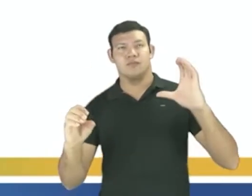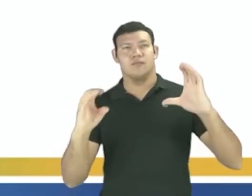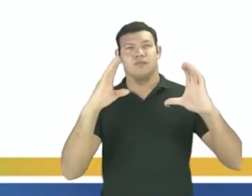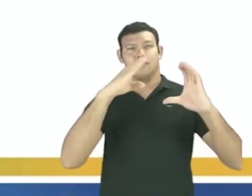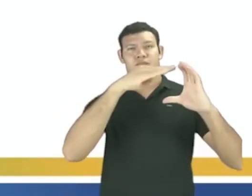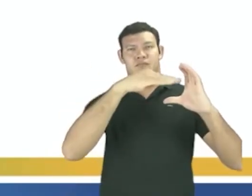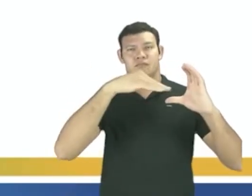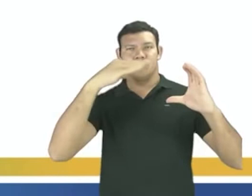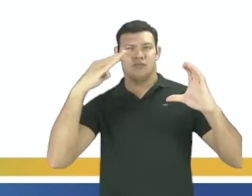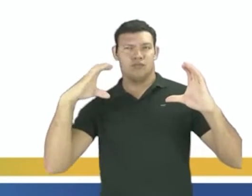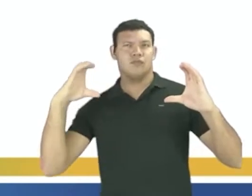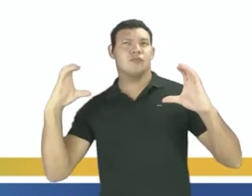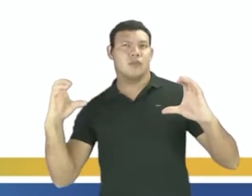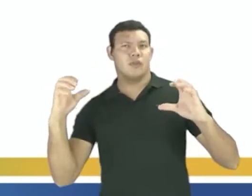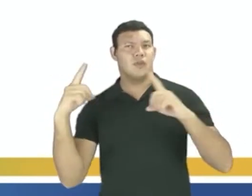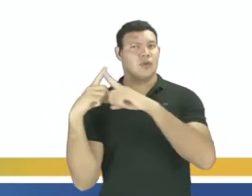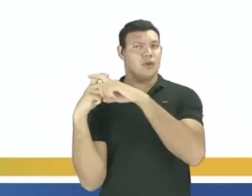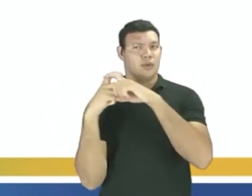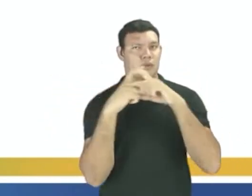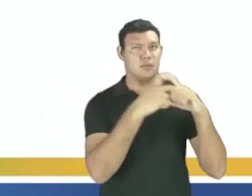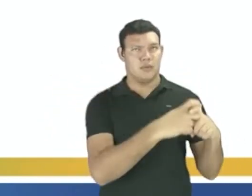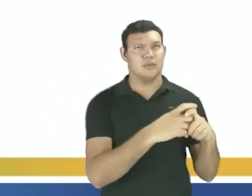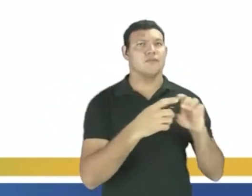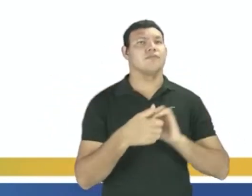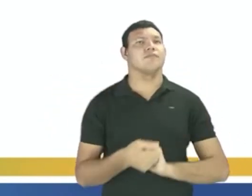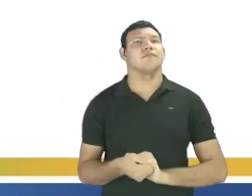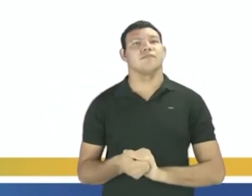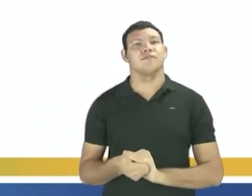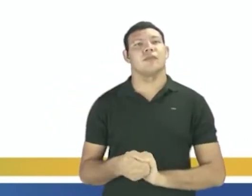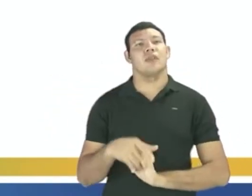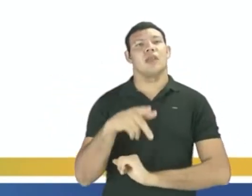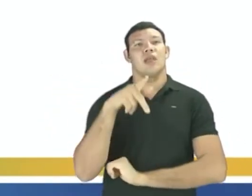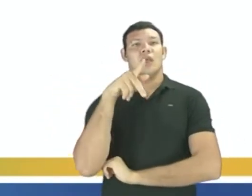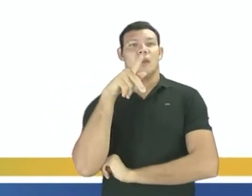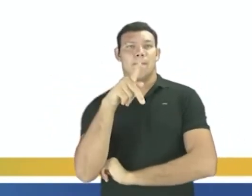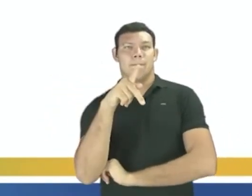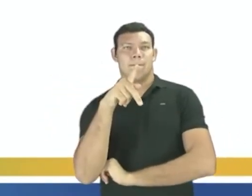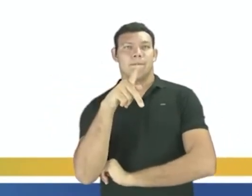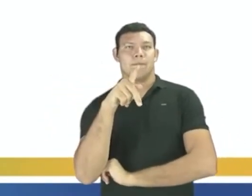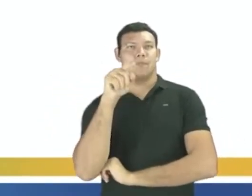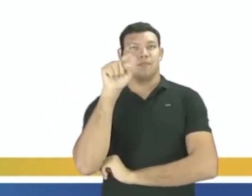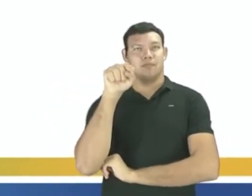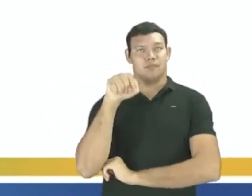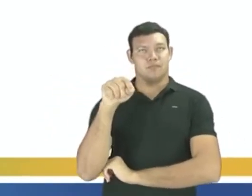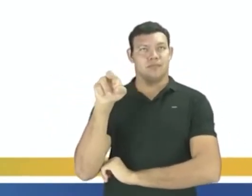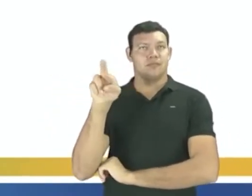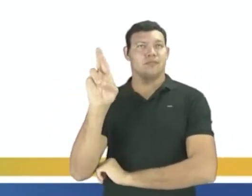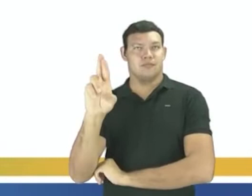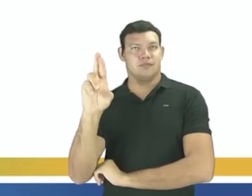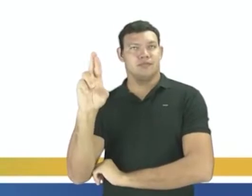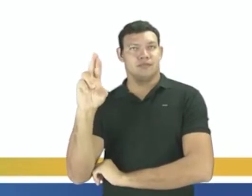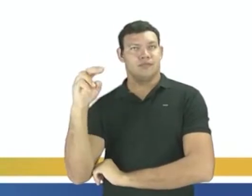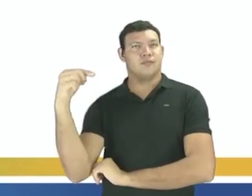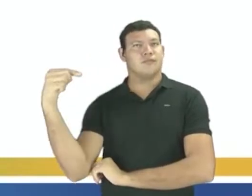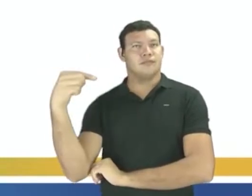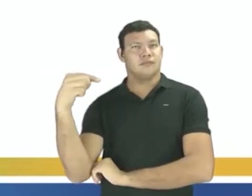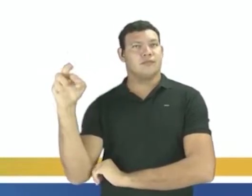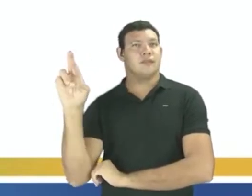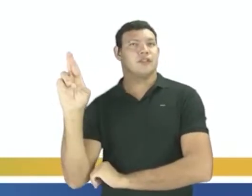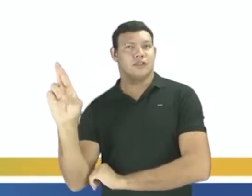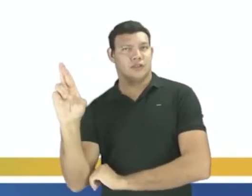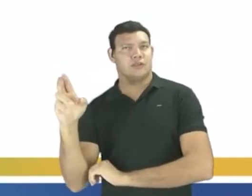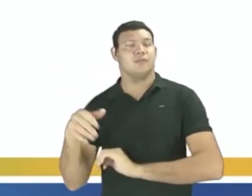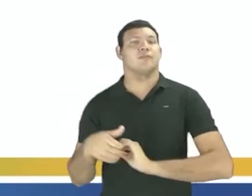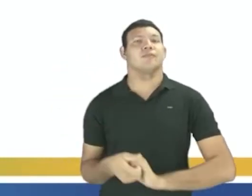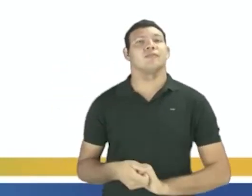função polinomial dada de reais em reais, definido pela sentença matemática P de x,